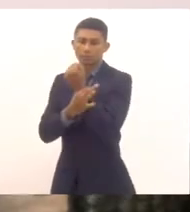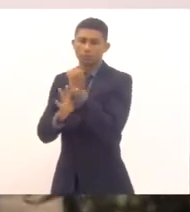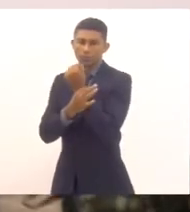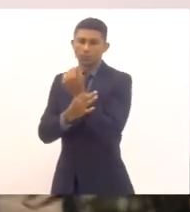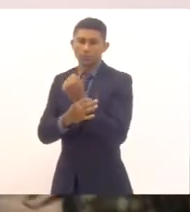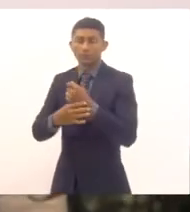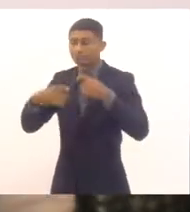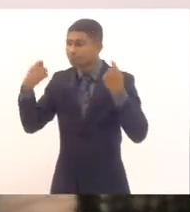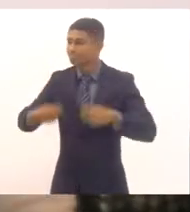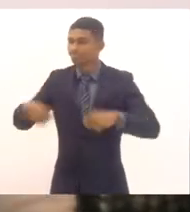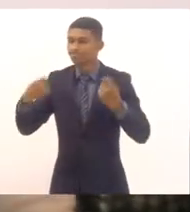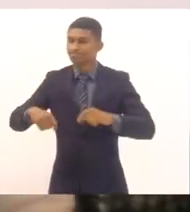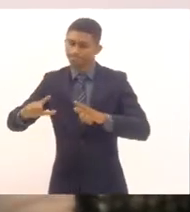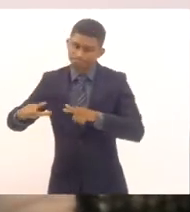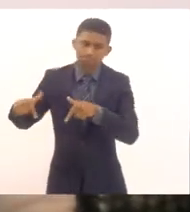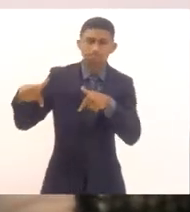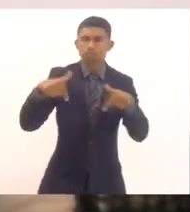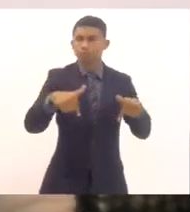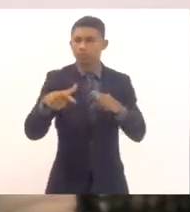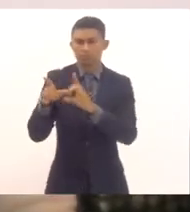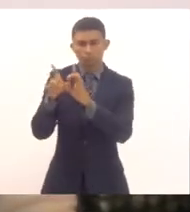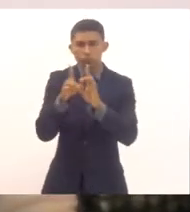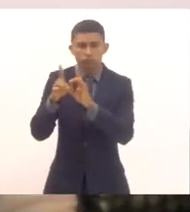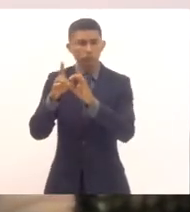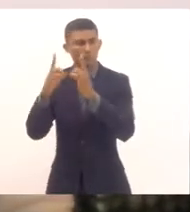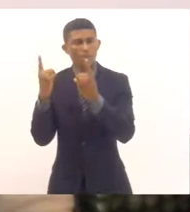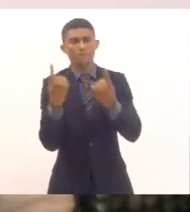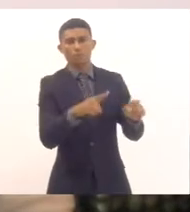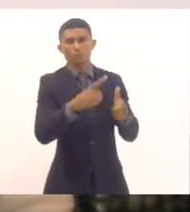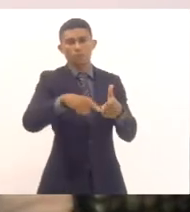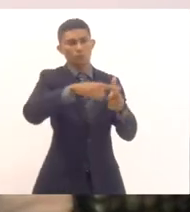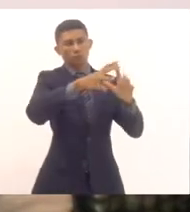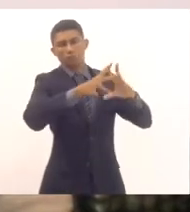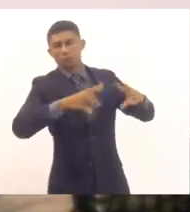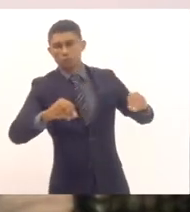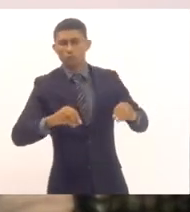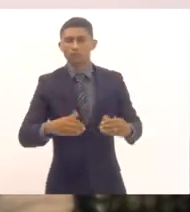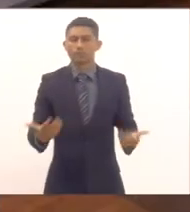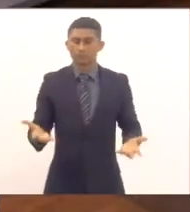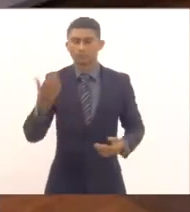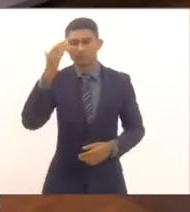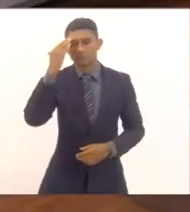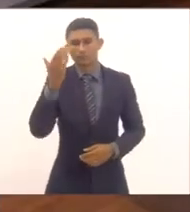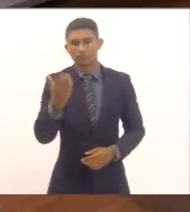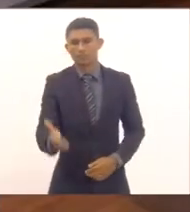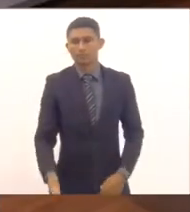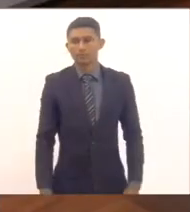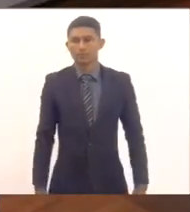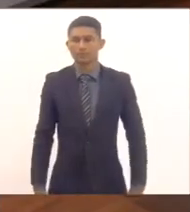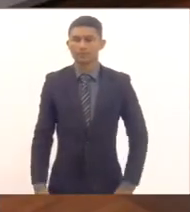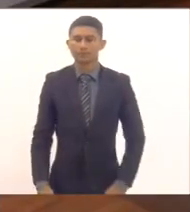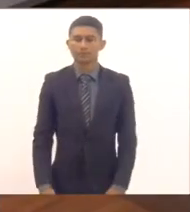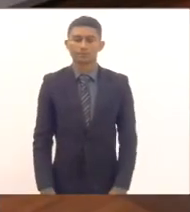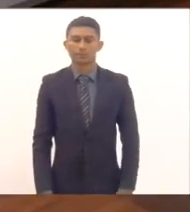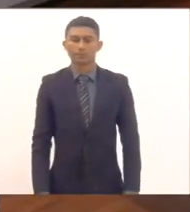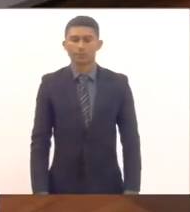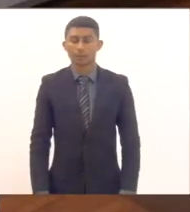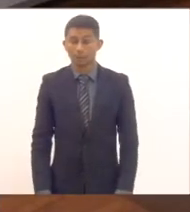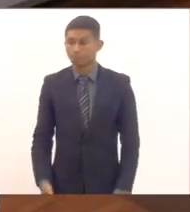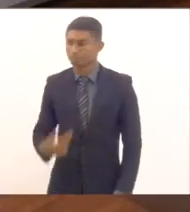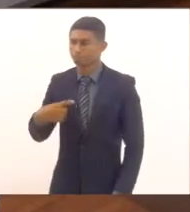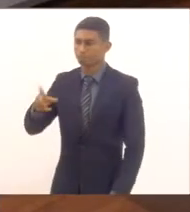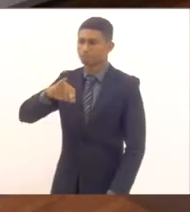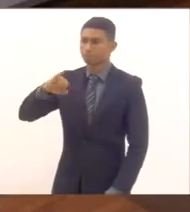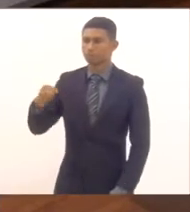a sua expertise a sua capacidade para enfrentar os problemas é isso muito obrigado eu queria